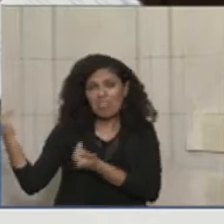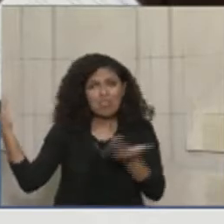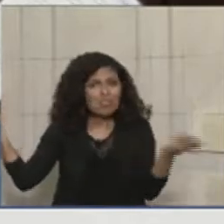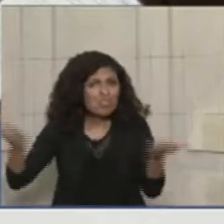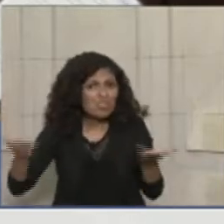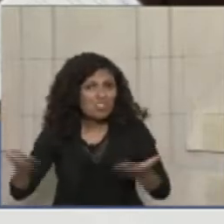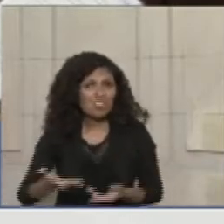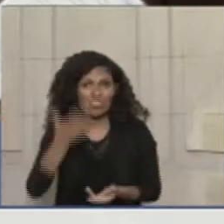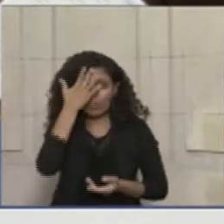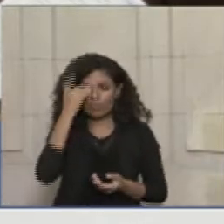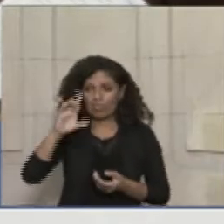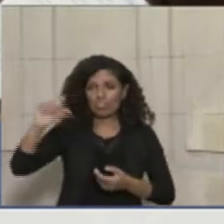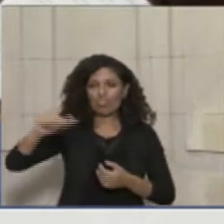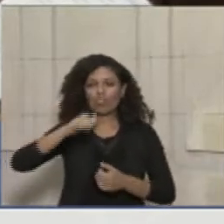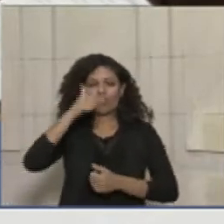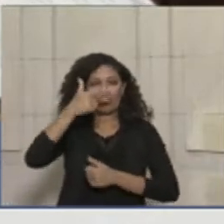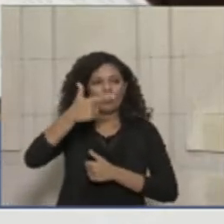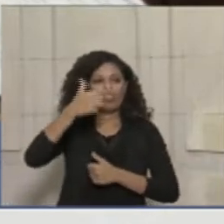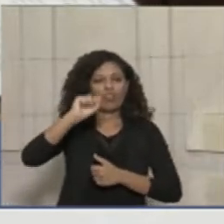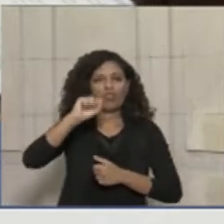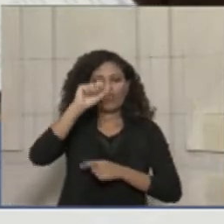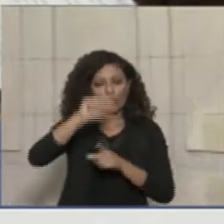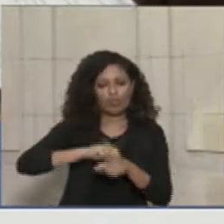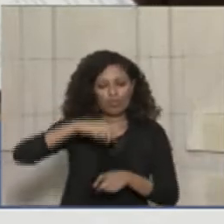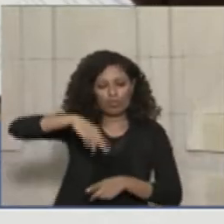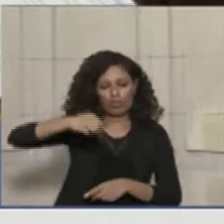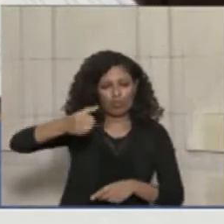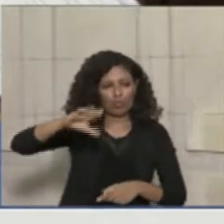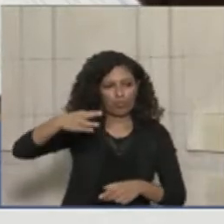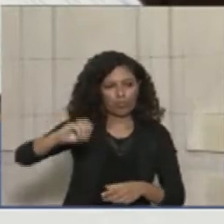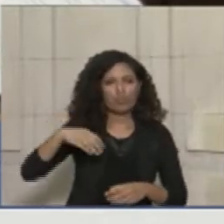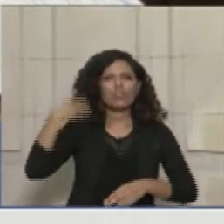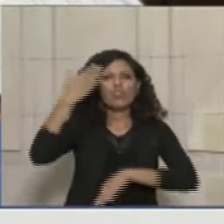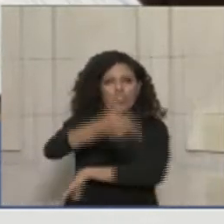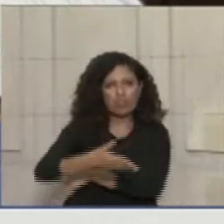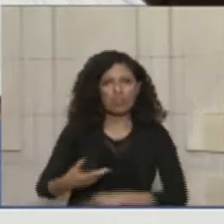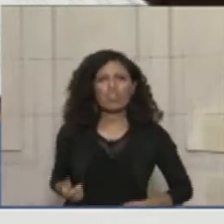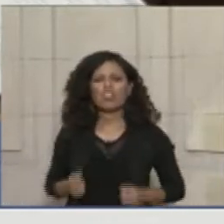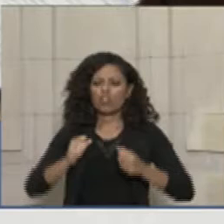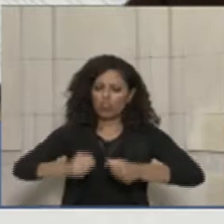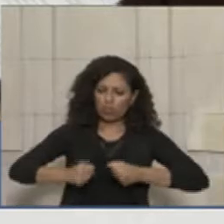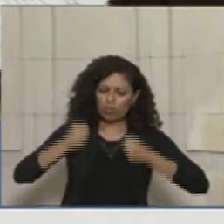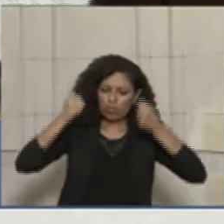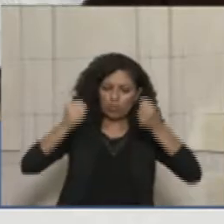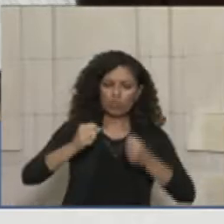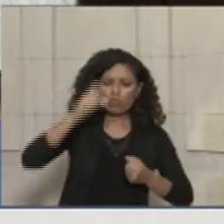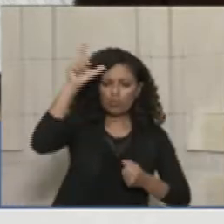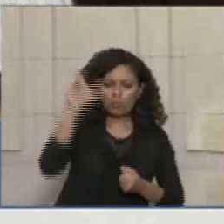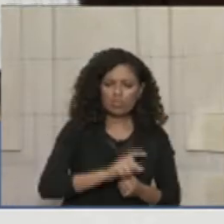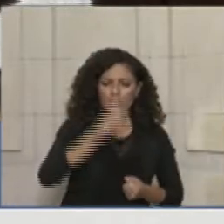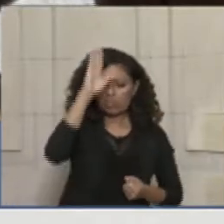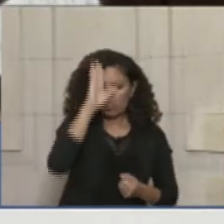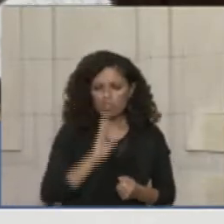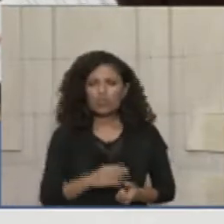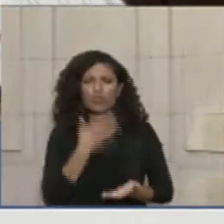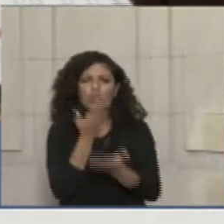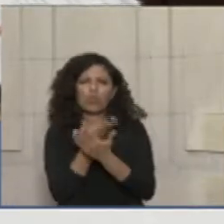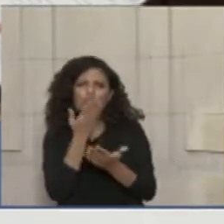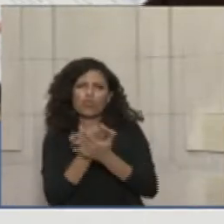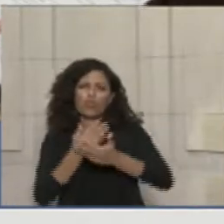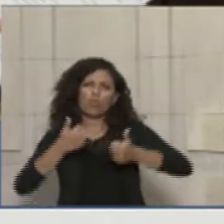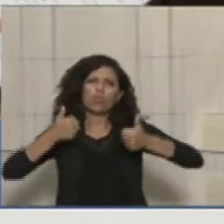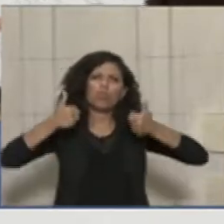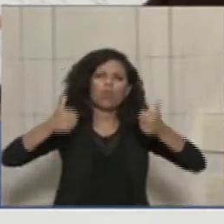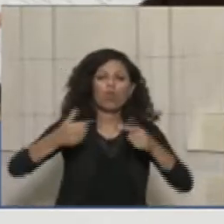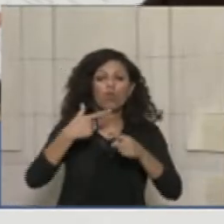dia 28, lotarão as ruas na luta pelo passe livre, na luta por uma educação pública de qualidade,